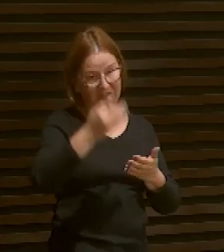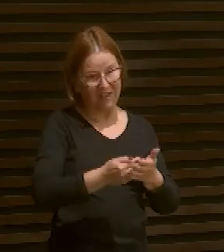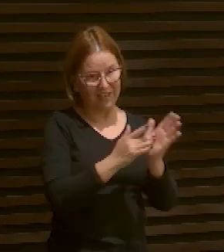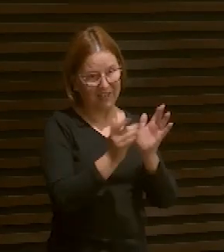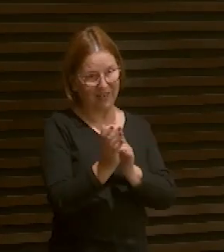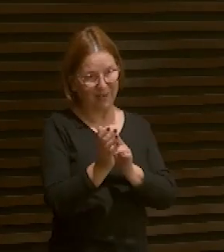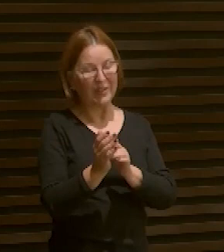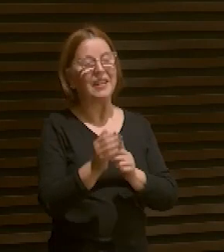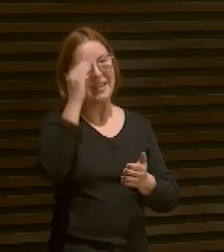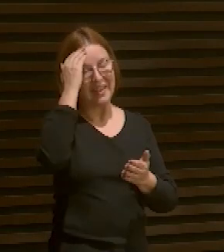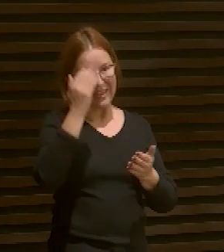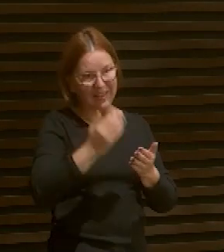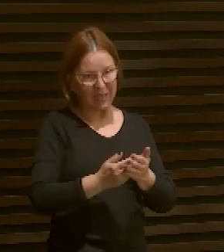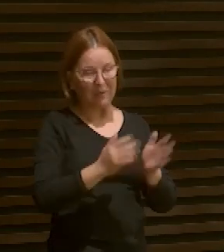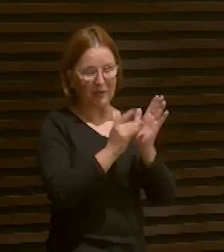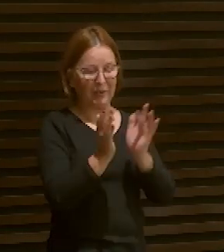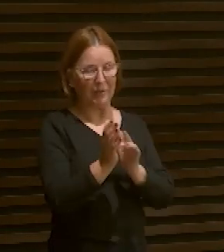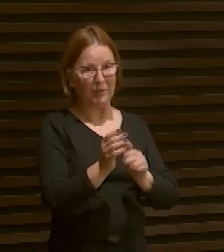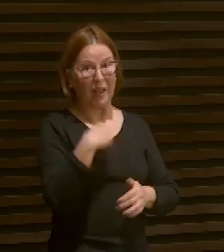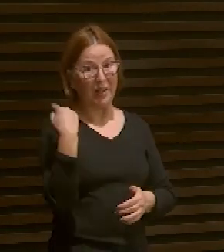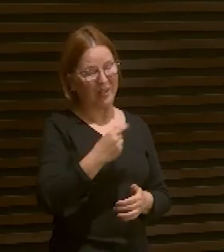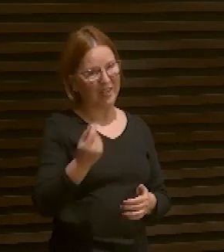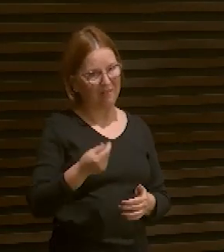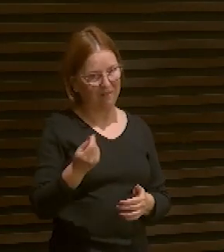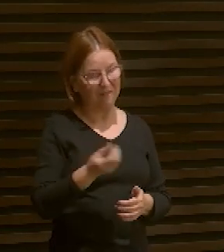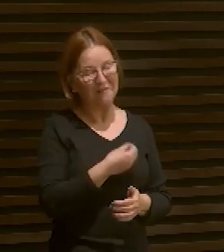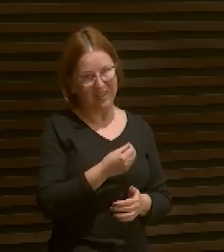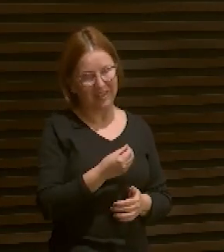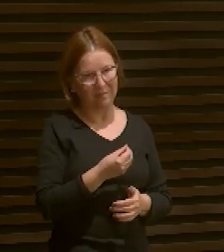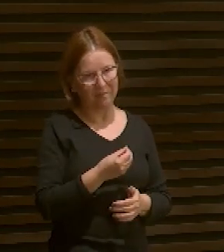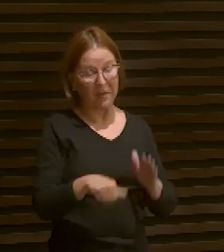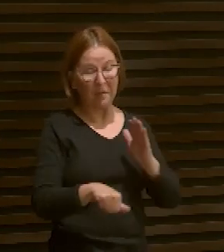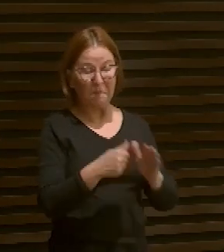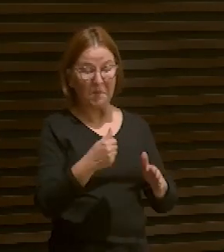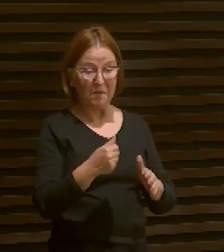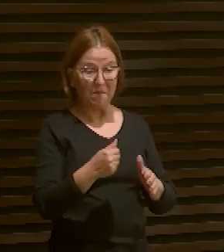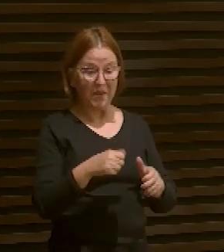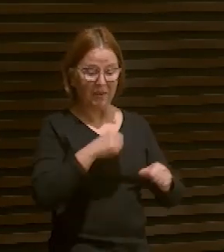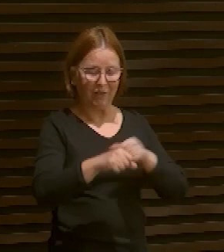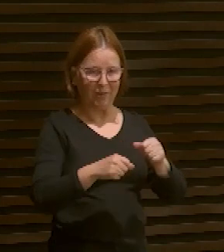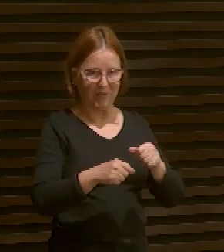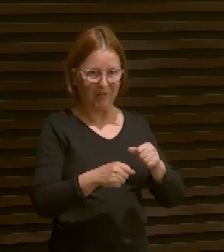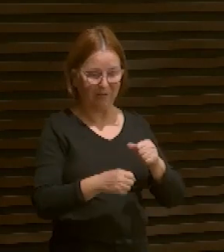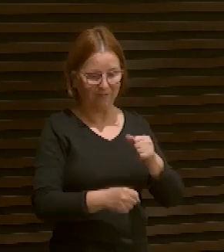nossa vida. A primeira mudança que deve ocorrer em nós, de dentro para fora, é